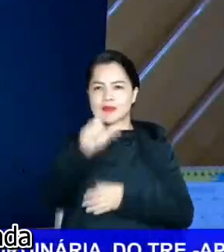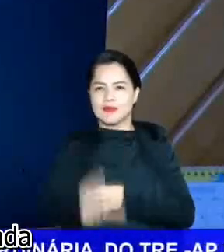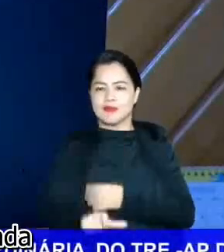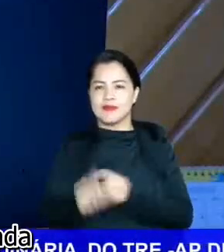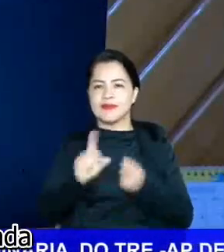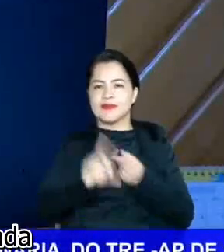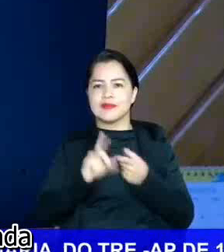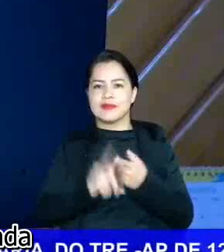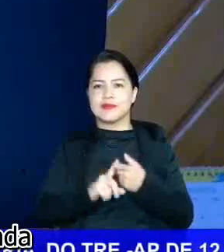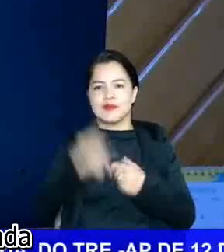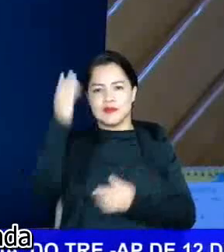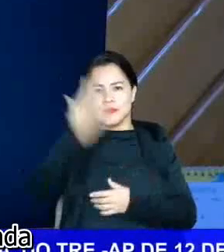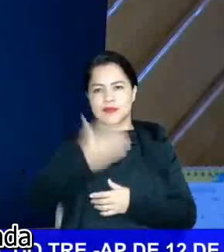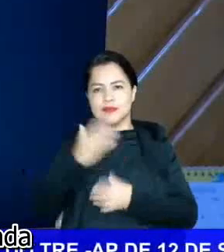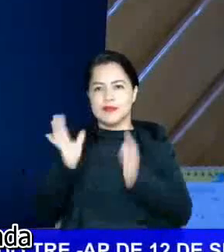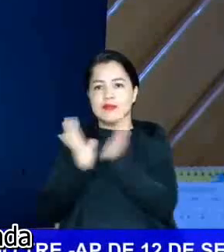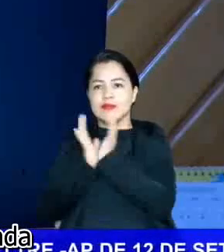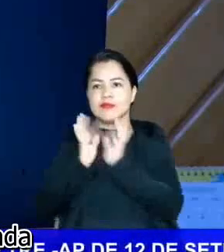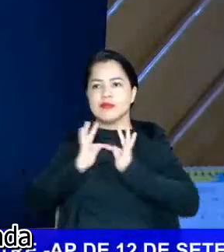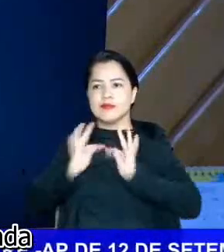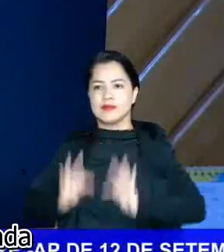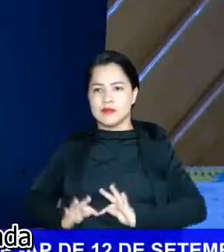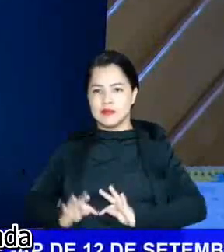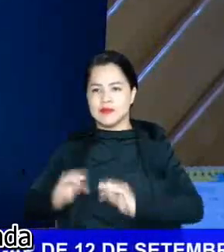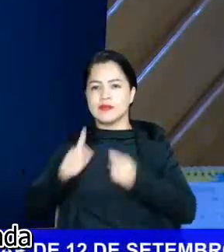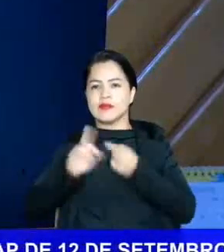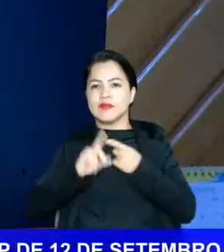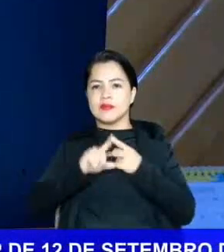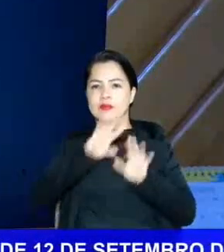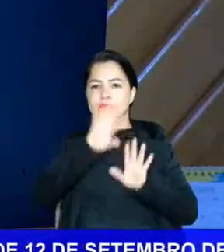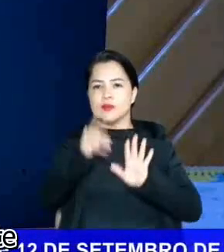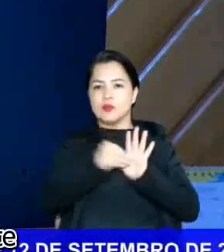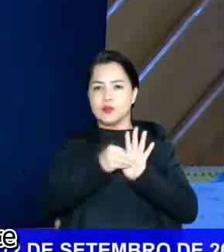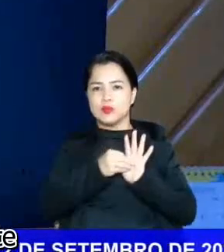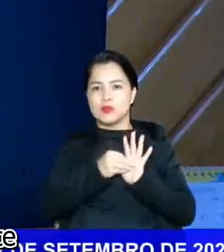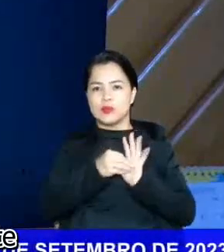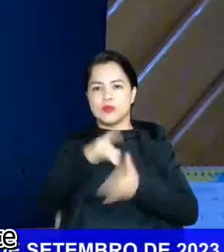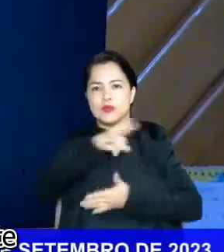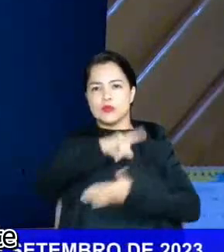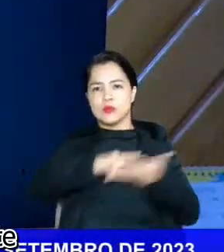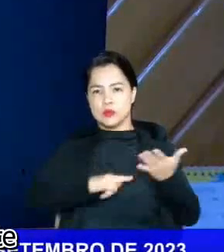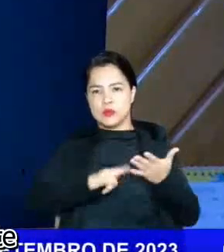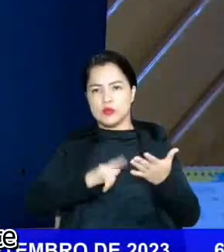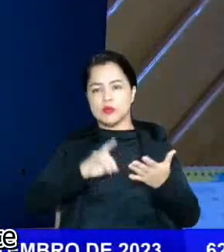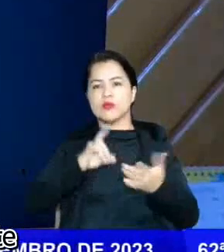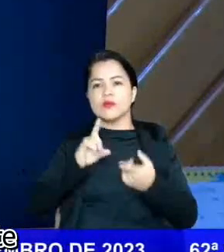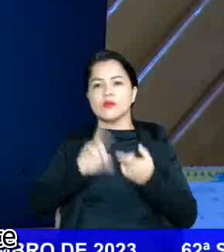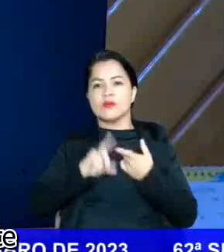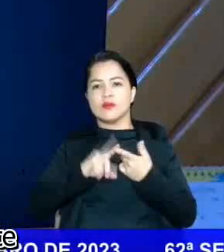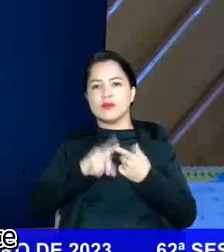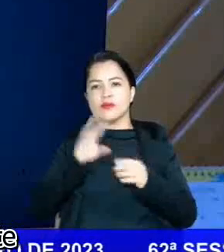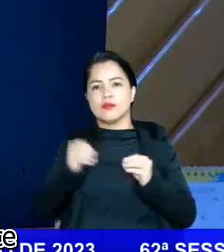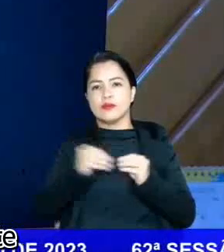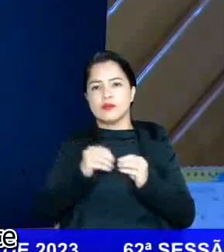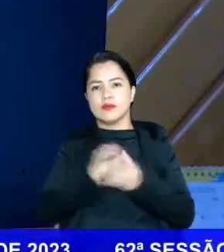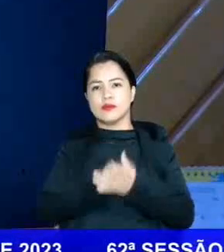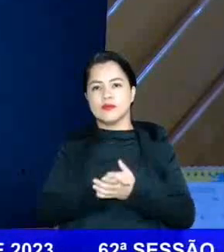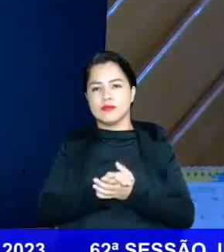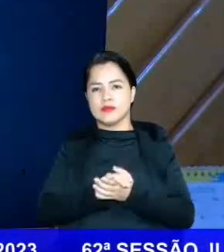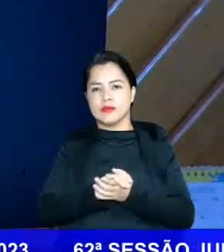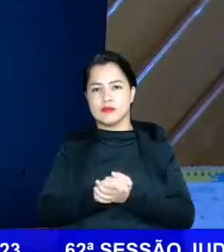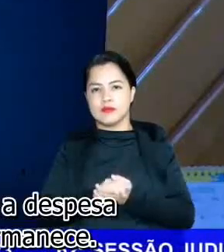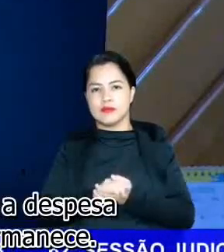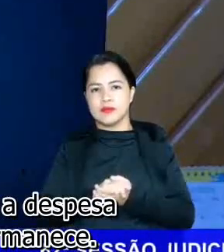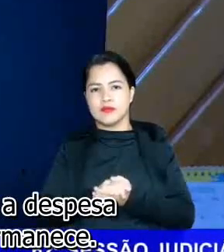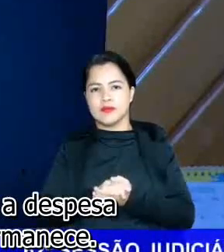de pele o clara, parecer cabelos ministerial, pretos, de usa fato, óculos, apesar da barba juntada cerrada, de está usando documentos uma camisa posteriormente branca, pela, gravata escura e toga requerente,